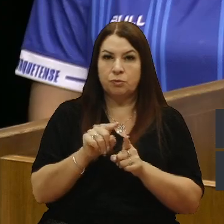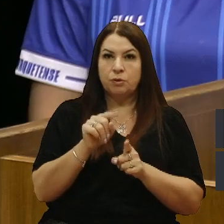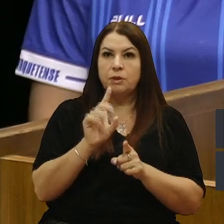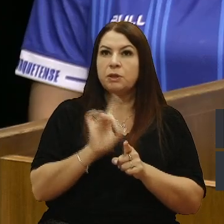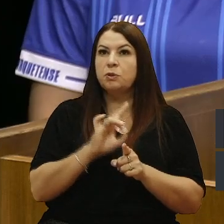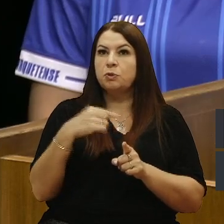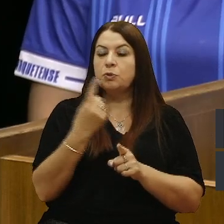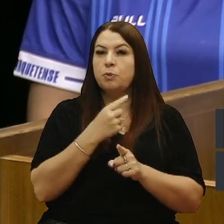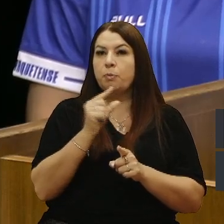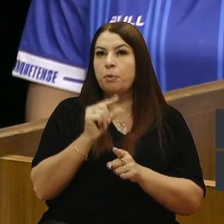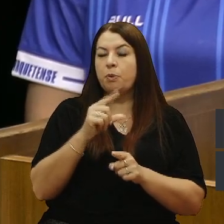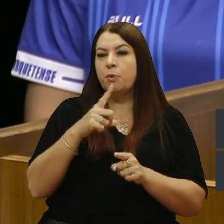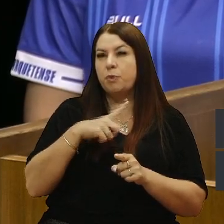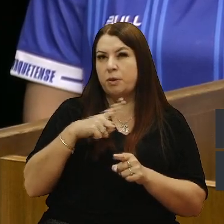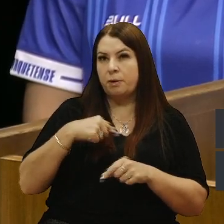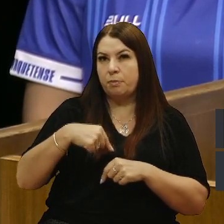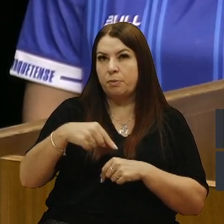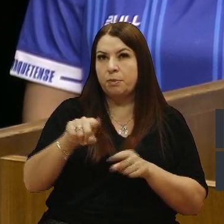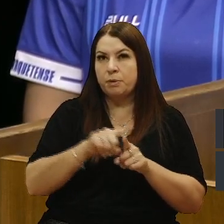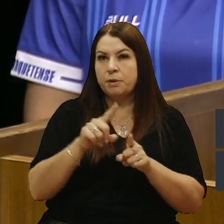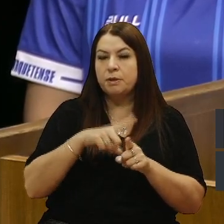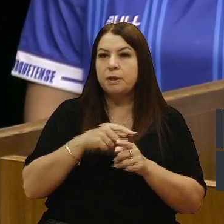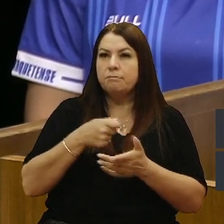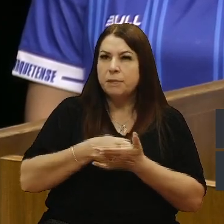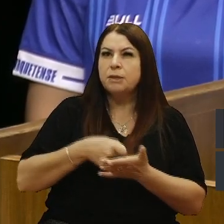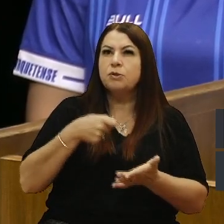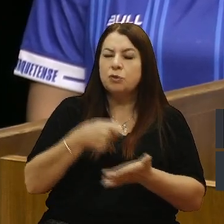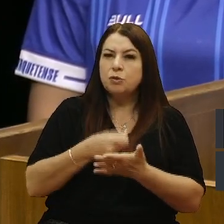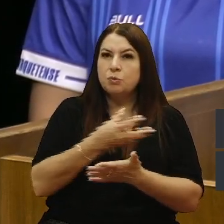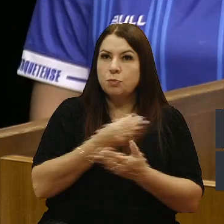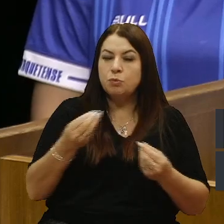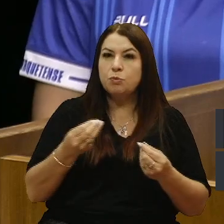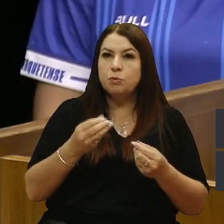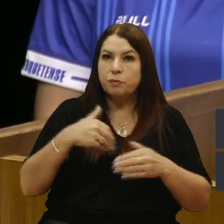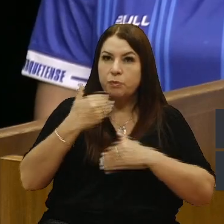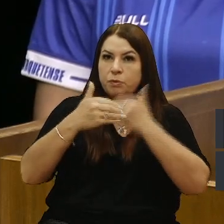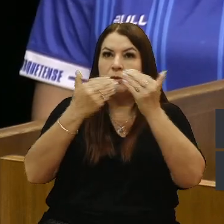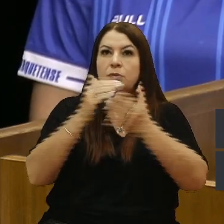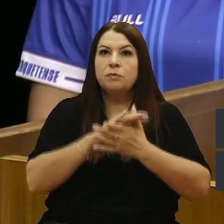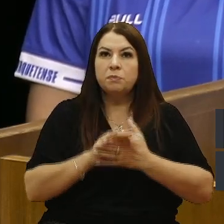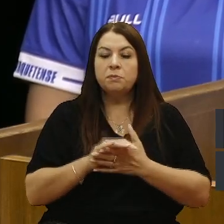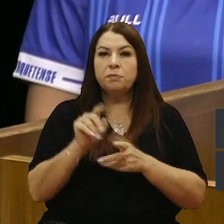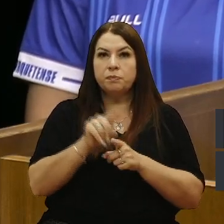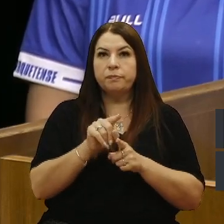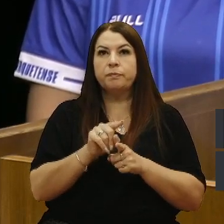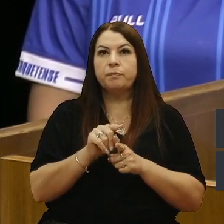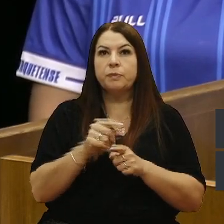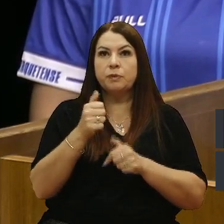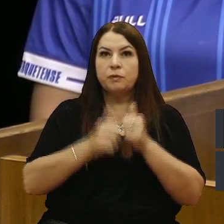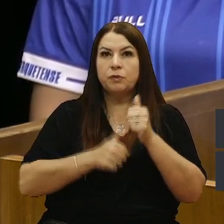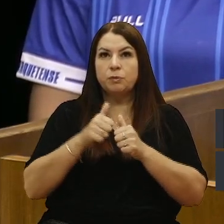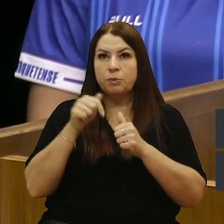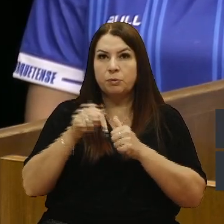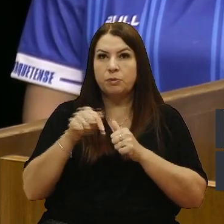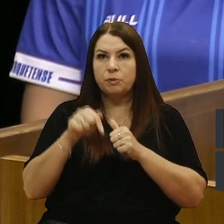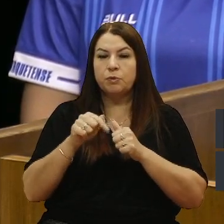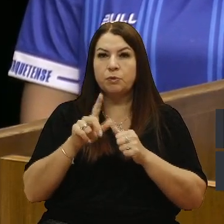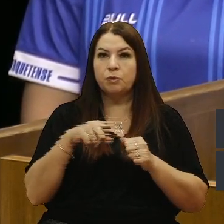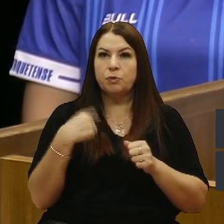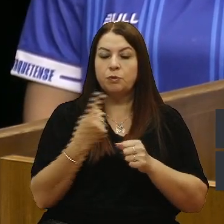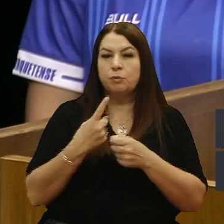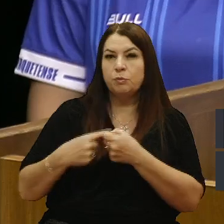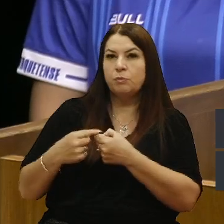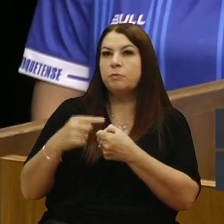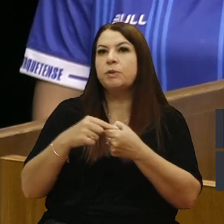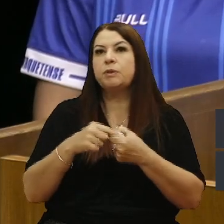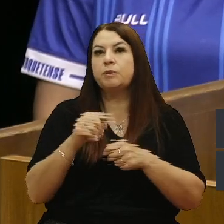aí da nossa pouca existência, a gente está persistindo muito aí, vamos avançar muito, né, no futebol aqui do nosso município